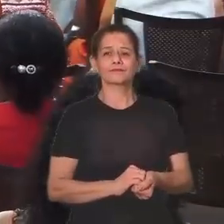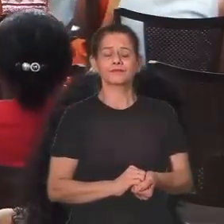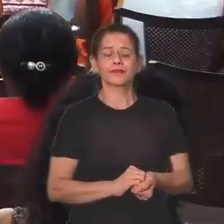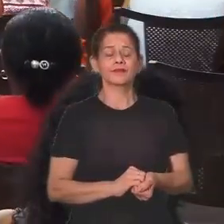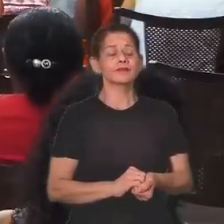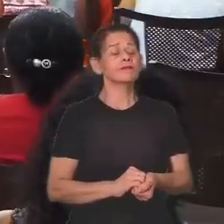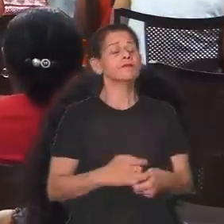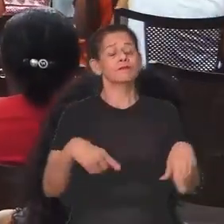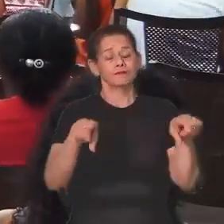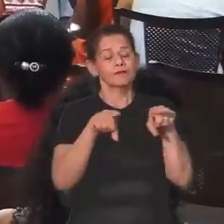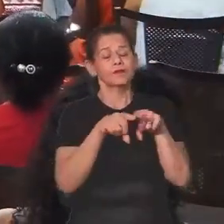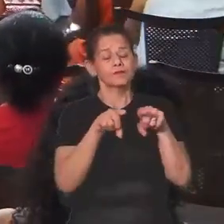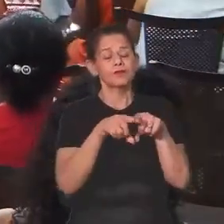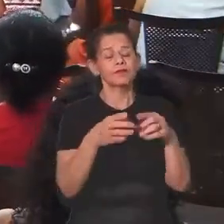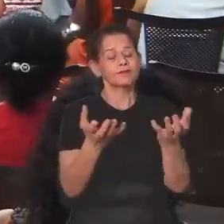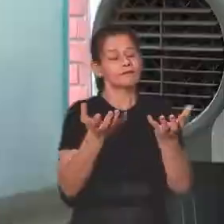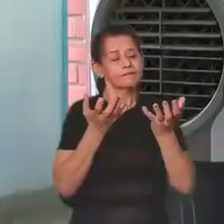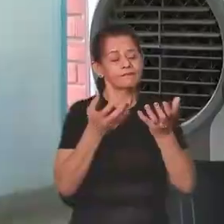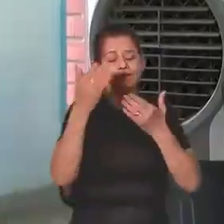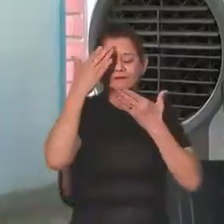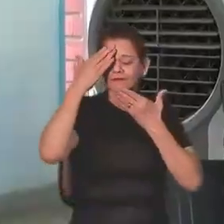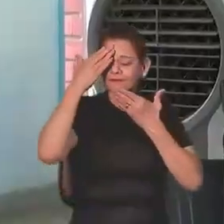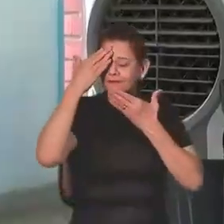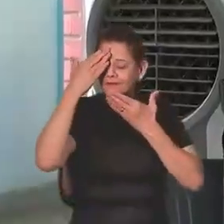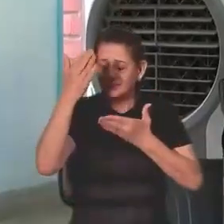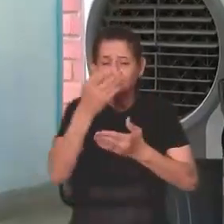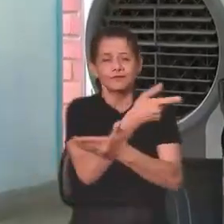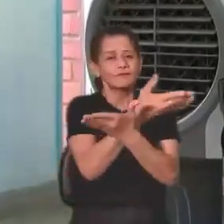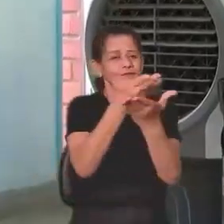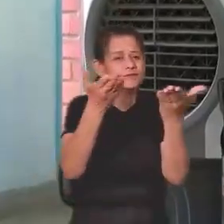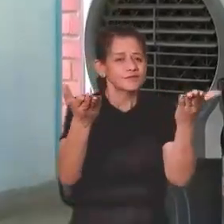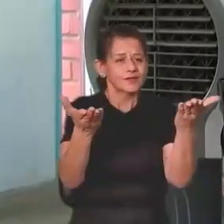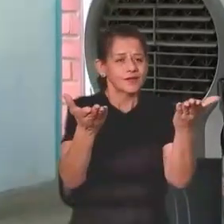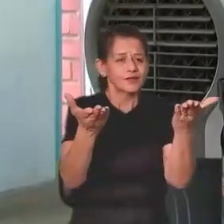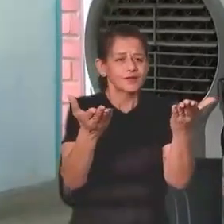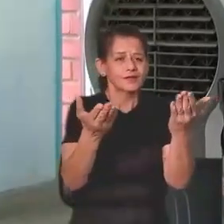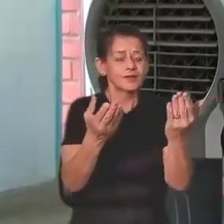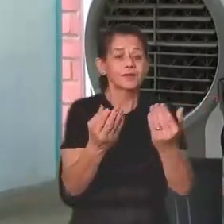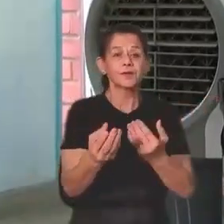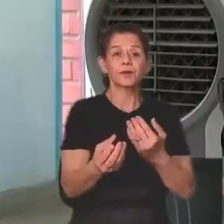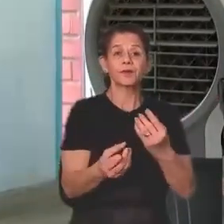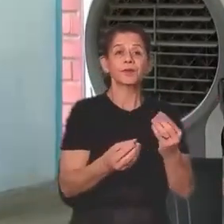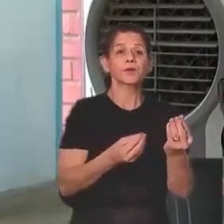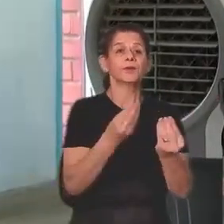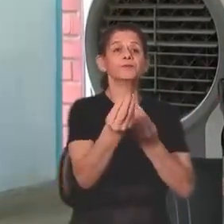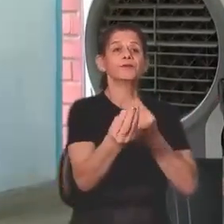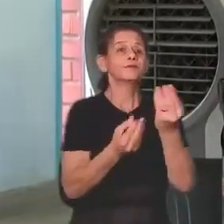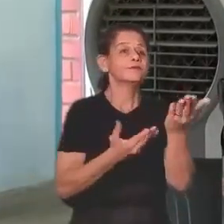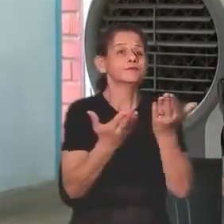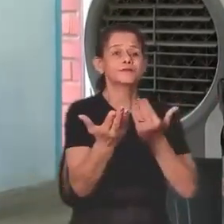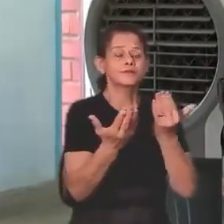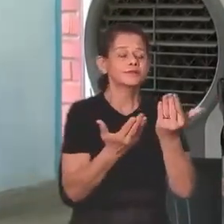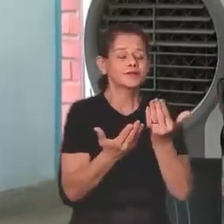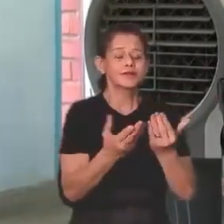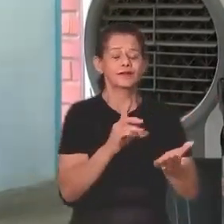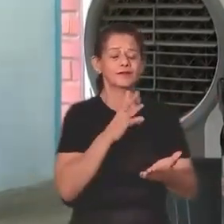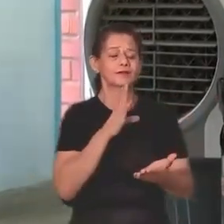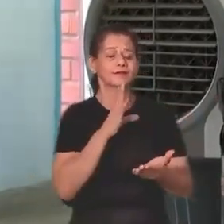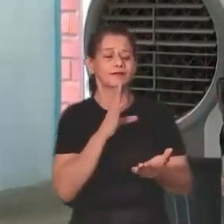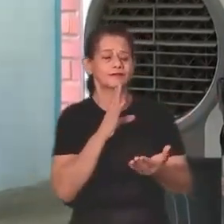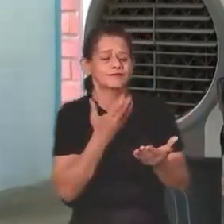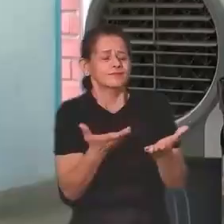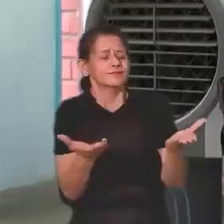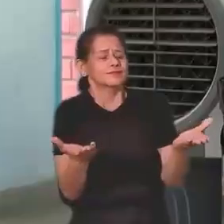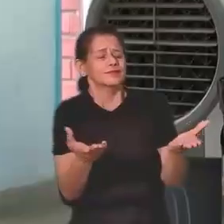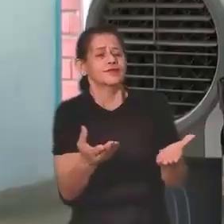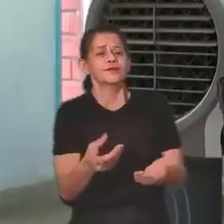Eu também quero agradecer, né? Agradecer a vocês por compartilharem comigo, Dona Rosinha, Camila, agradecer ao